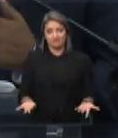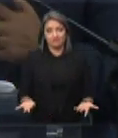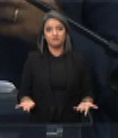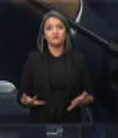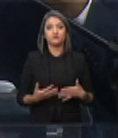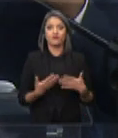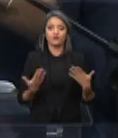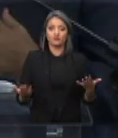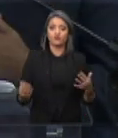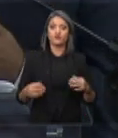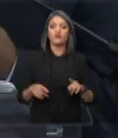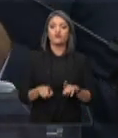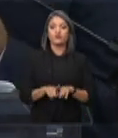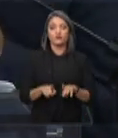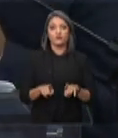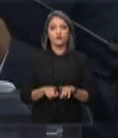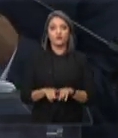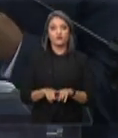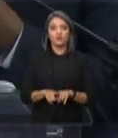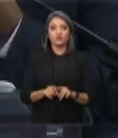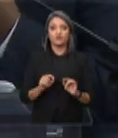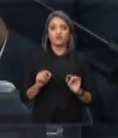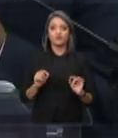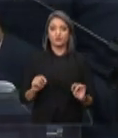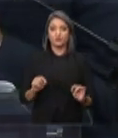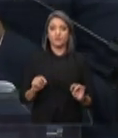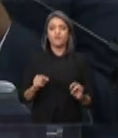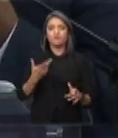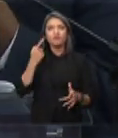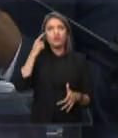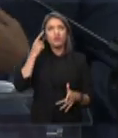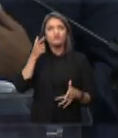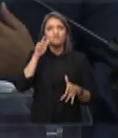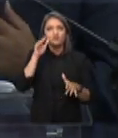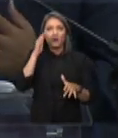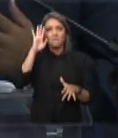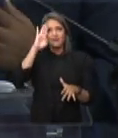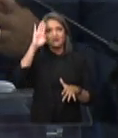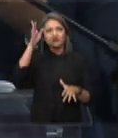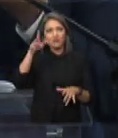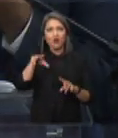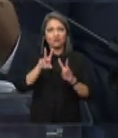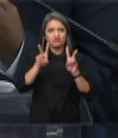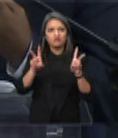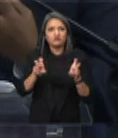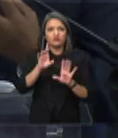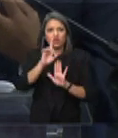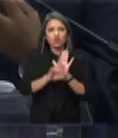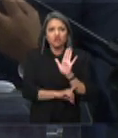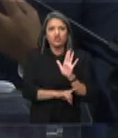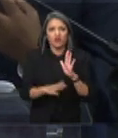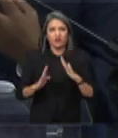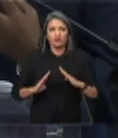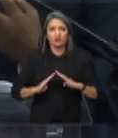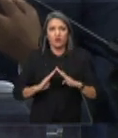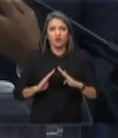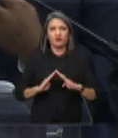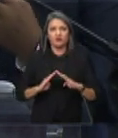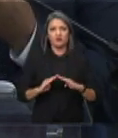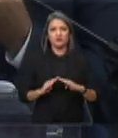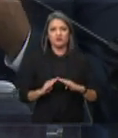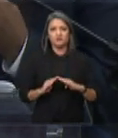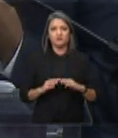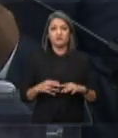E aí também reforçando o caráter central do direito à moradia e da centralidade do direito à moradia